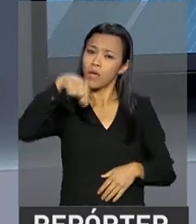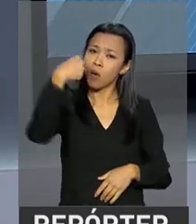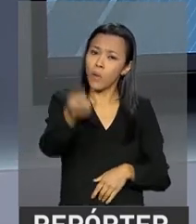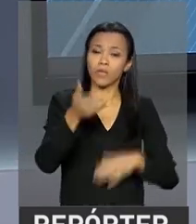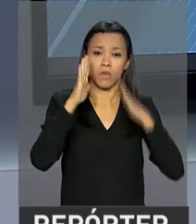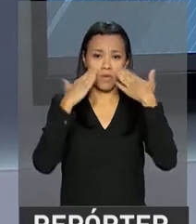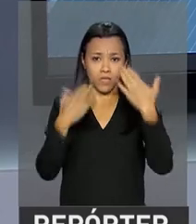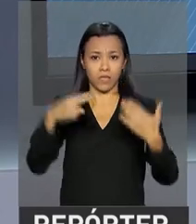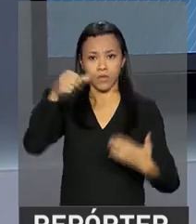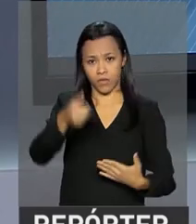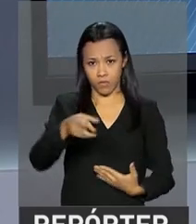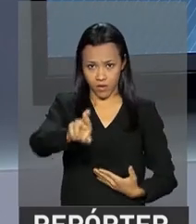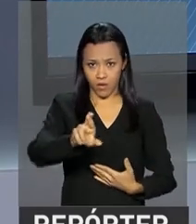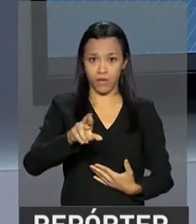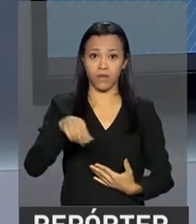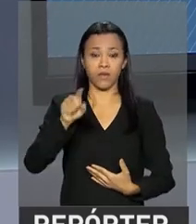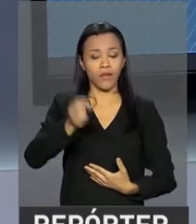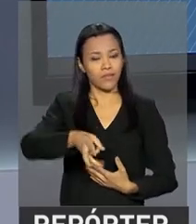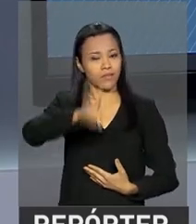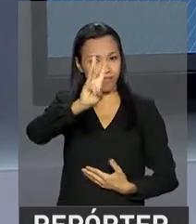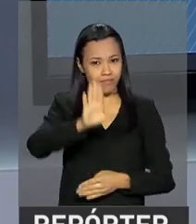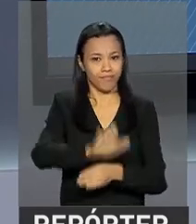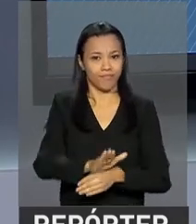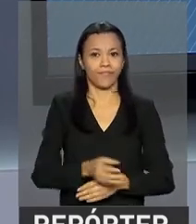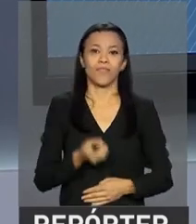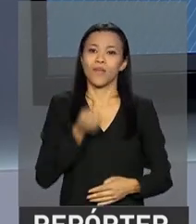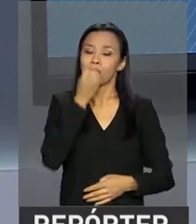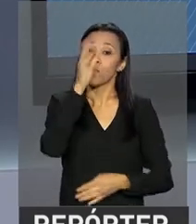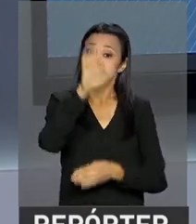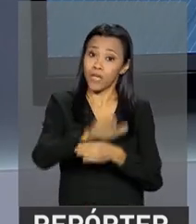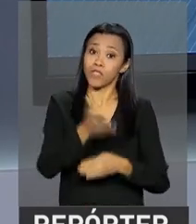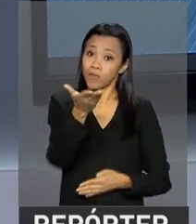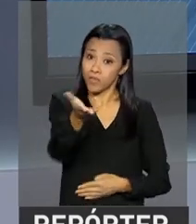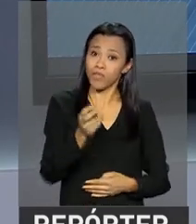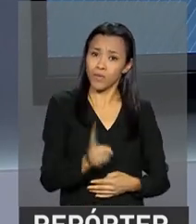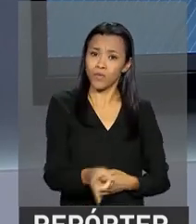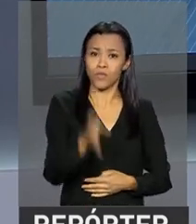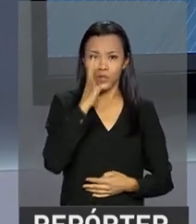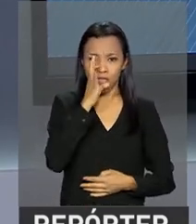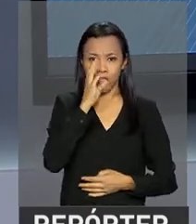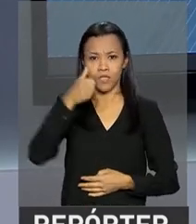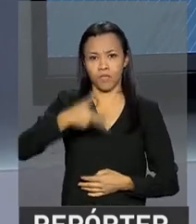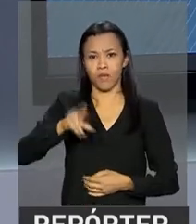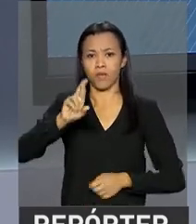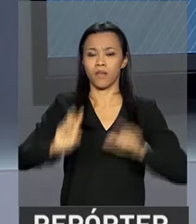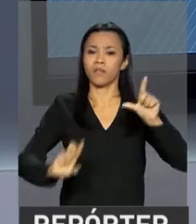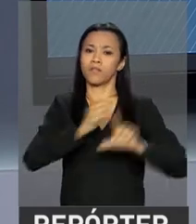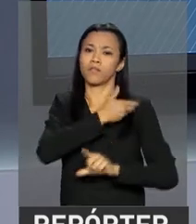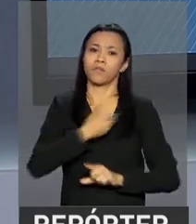edição do Repórter NBR, às 15h. Uma boa tarde para você e continue com a gente na